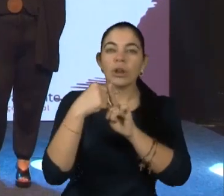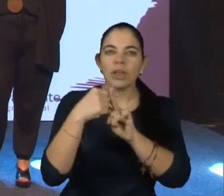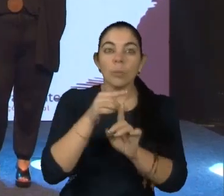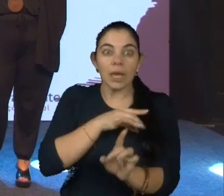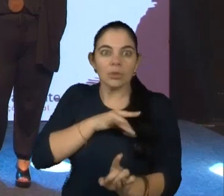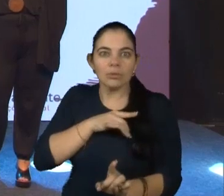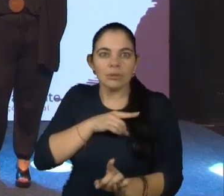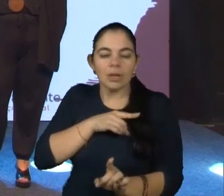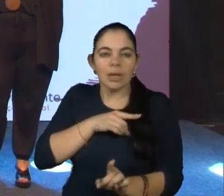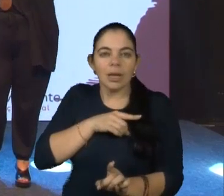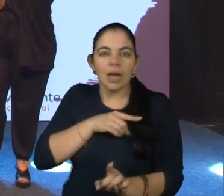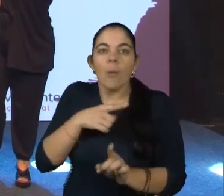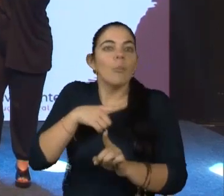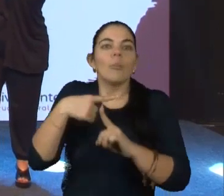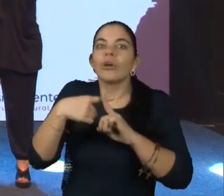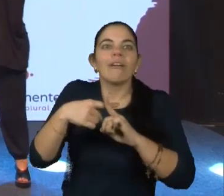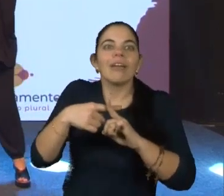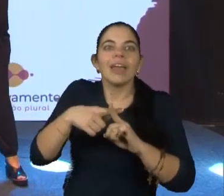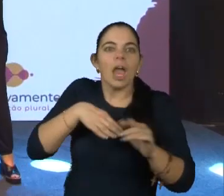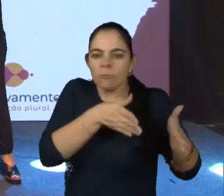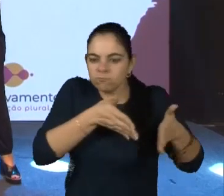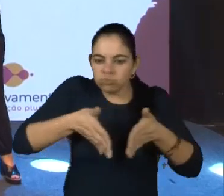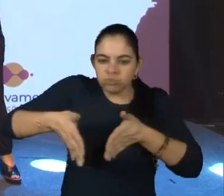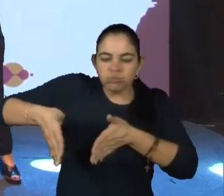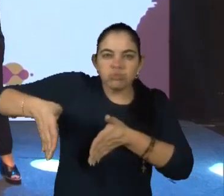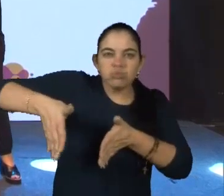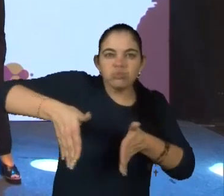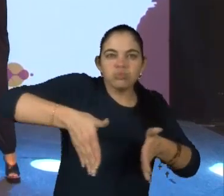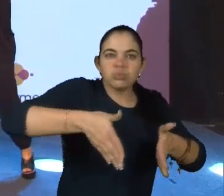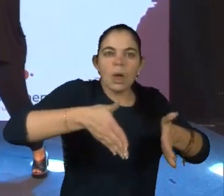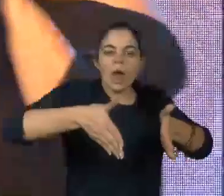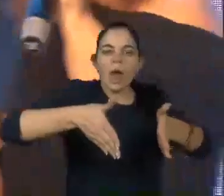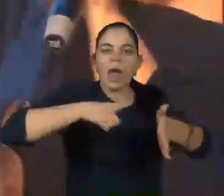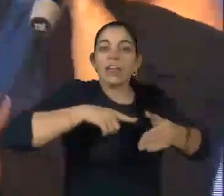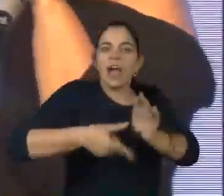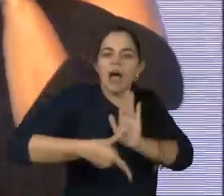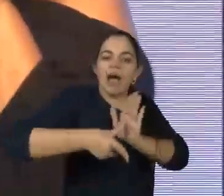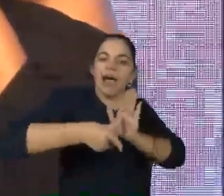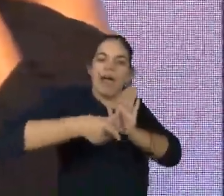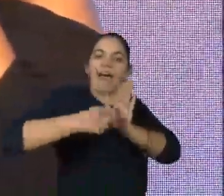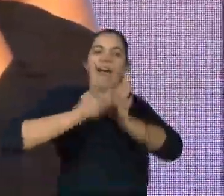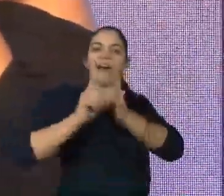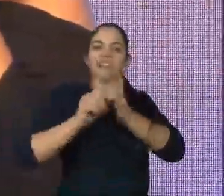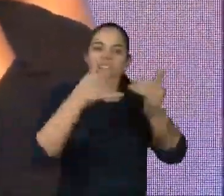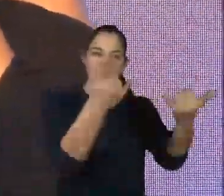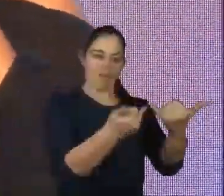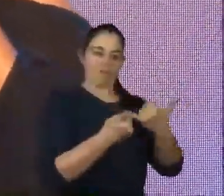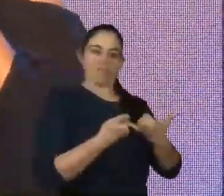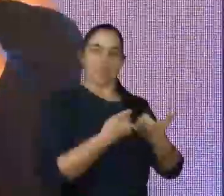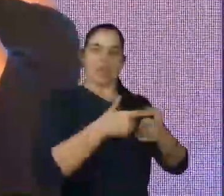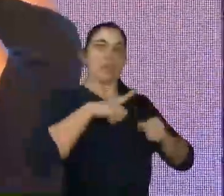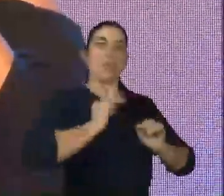medo? Porque esse percurso aqui, ó, que antecedeu o momento do diagnóstico, não